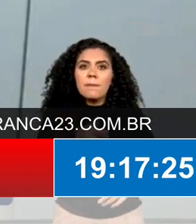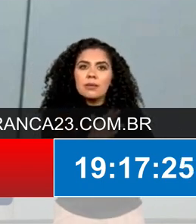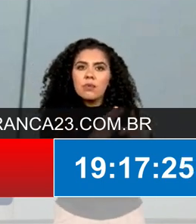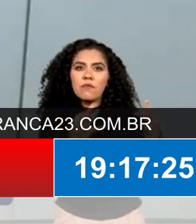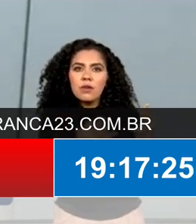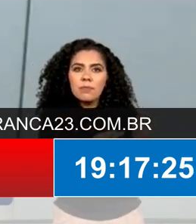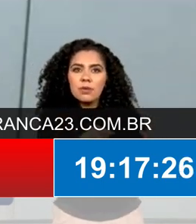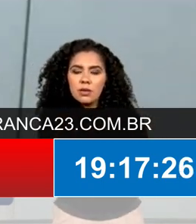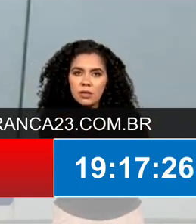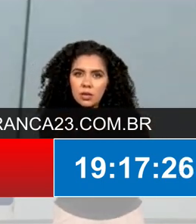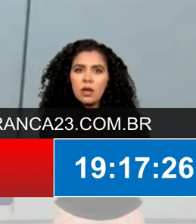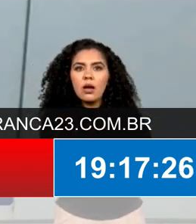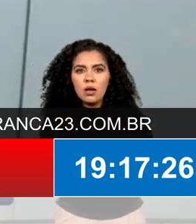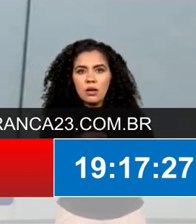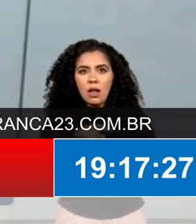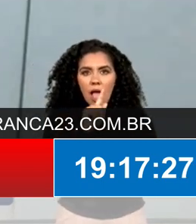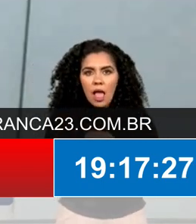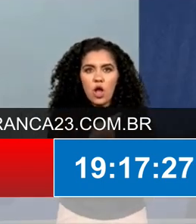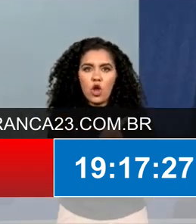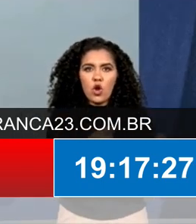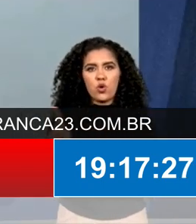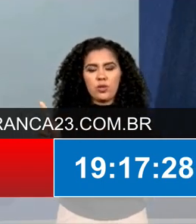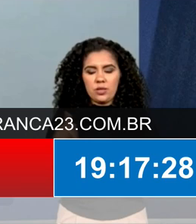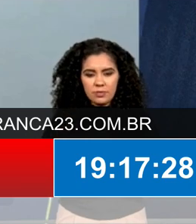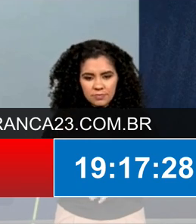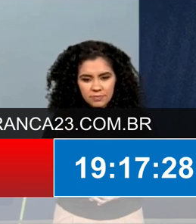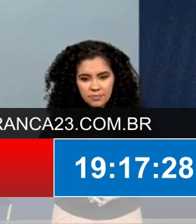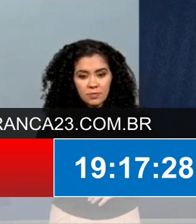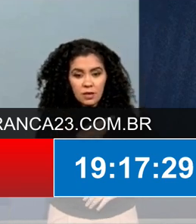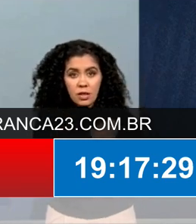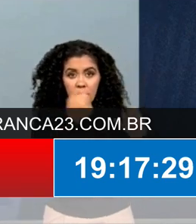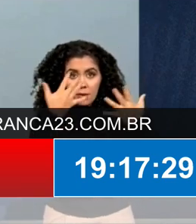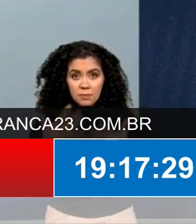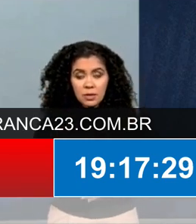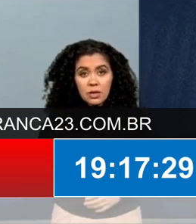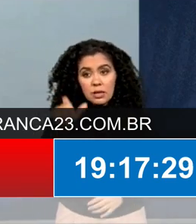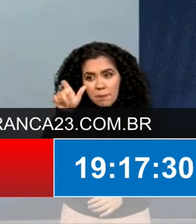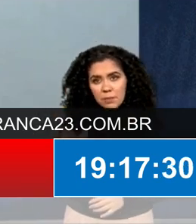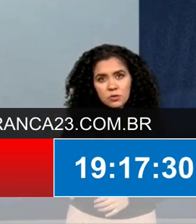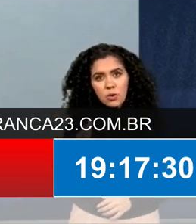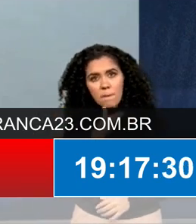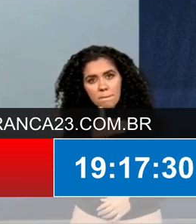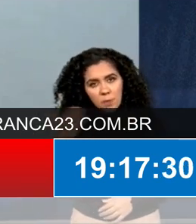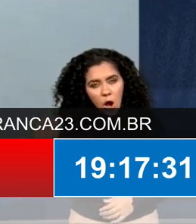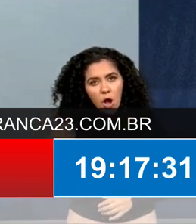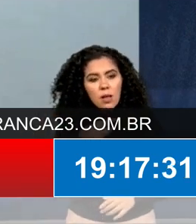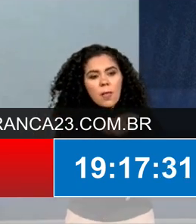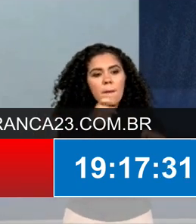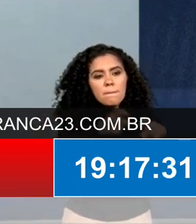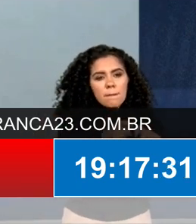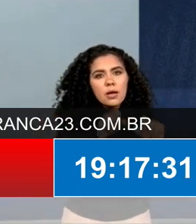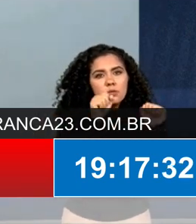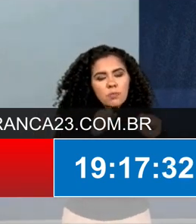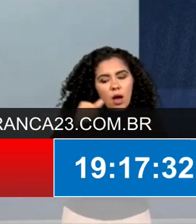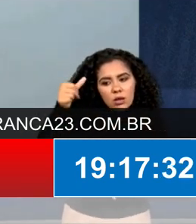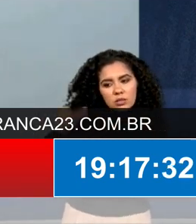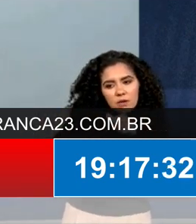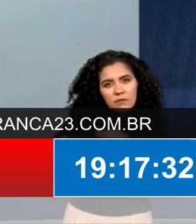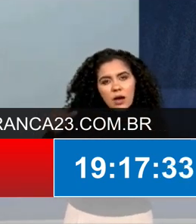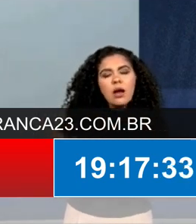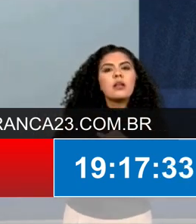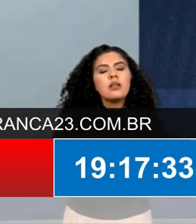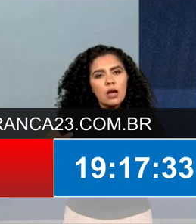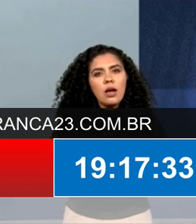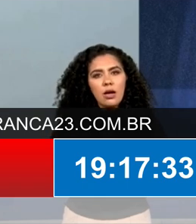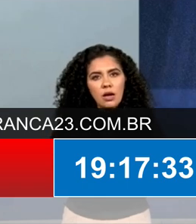pessoa falecida seja contrária. Havendo a morte, os médicos poderão consultar a Central Estadual de Doação de Órgãos ou a